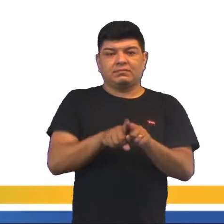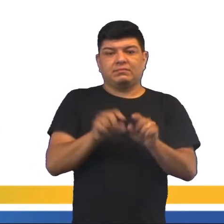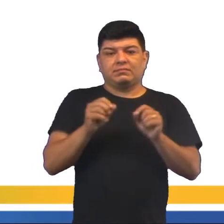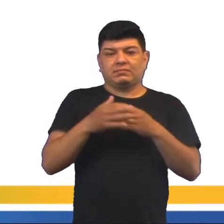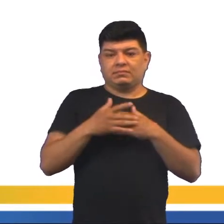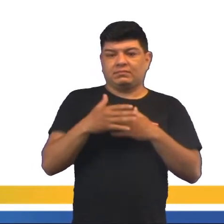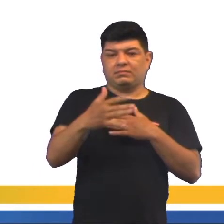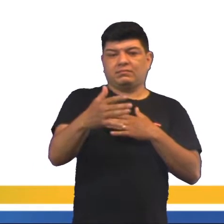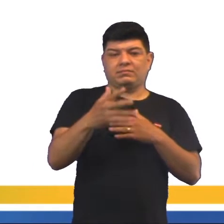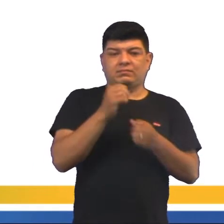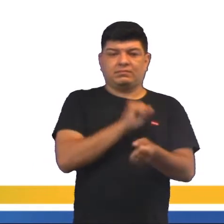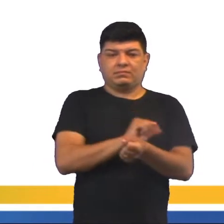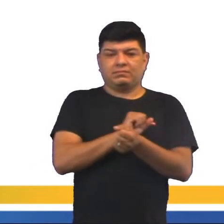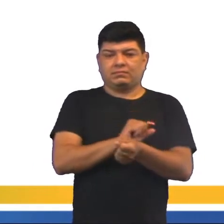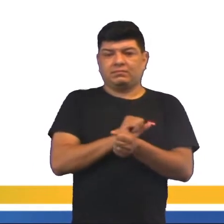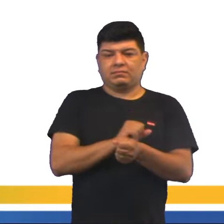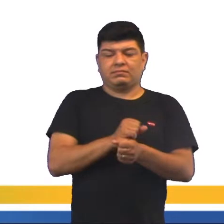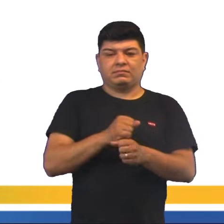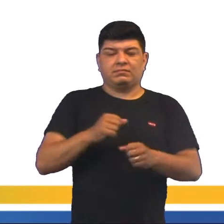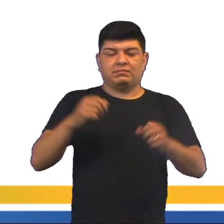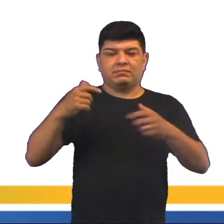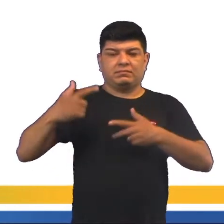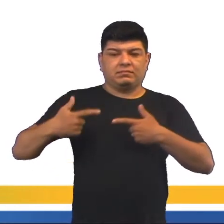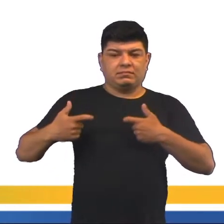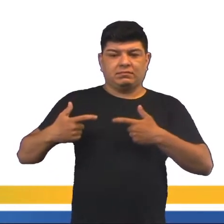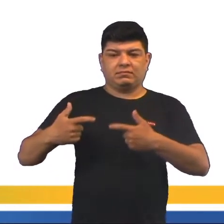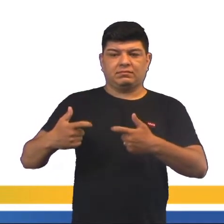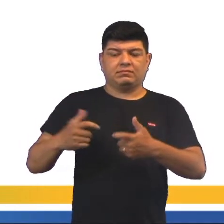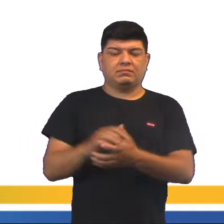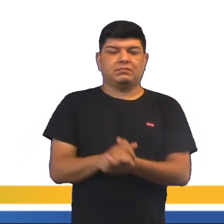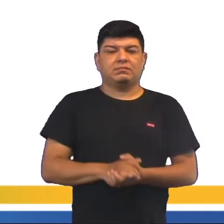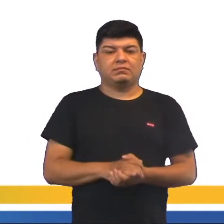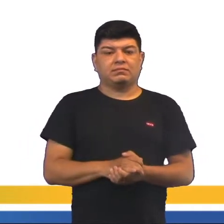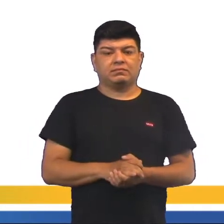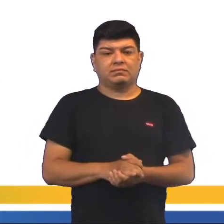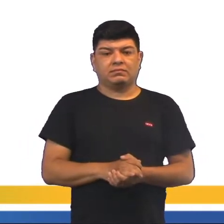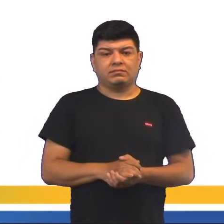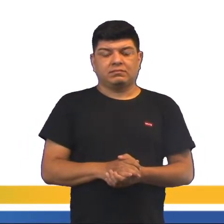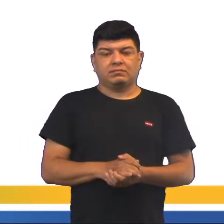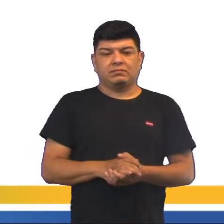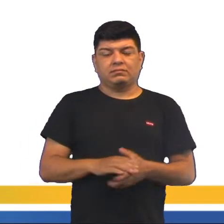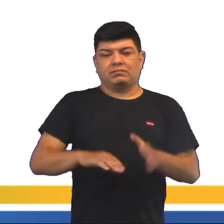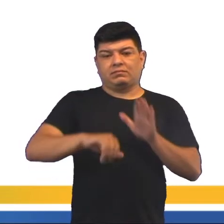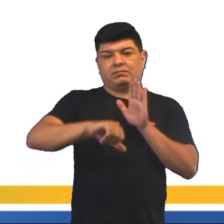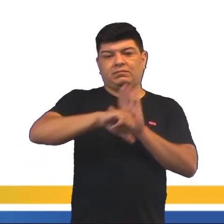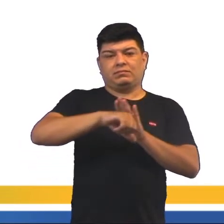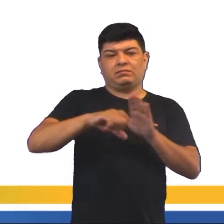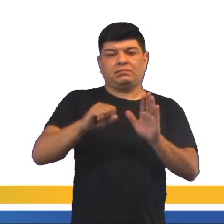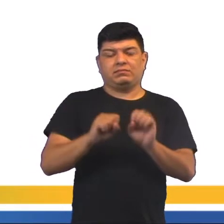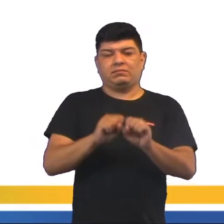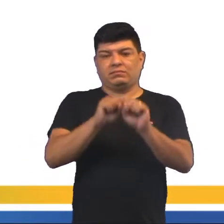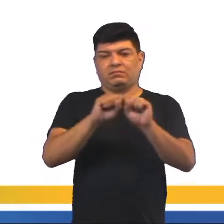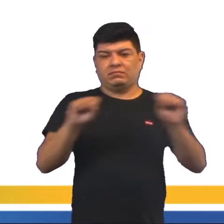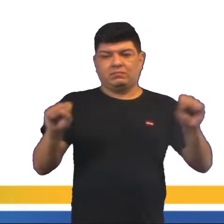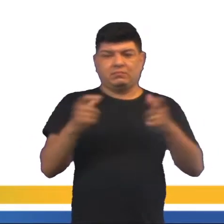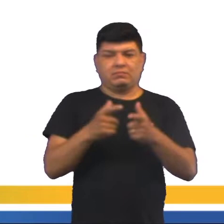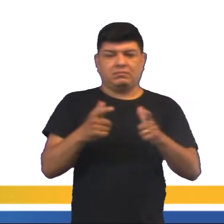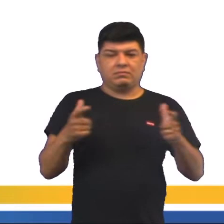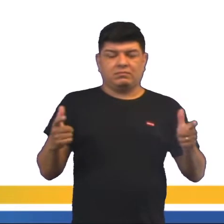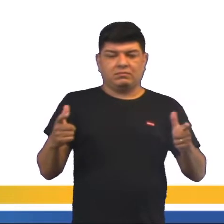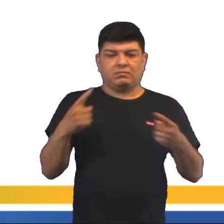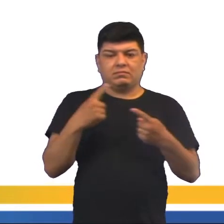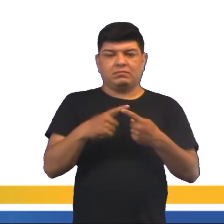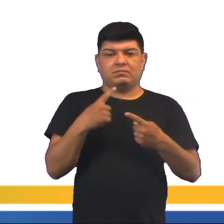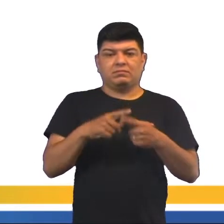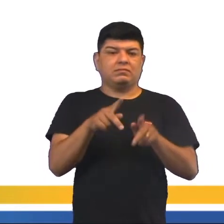a partir dos prisioneiros de guerra levados ao Império como escravos. A crise do sistema escravista foi ampliada na